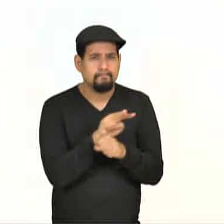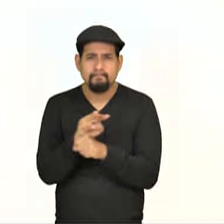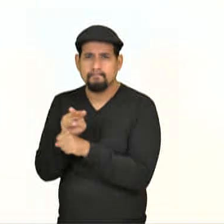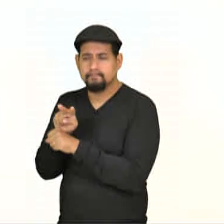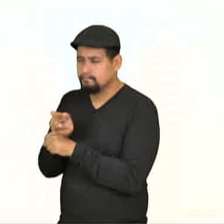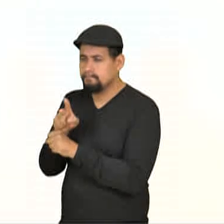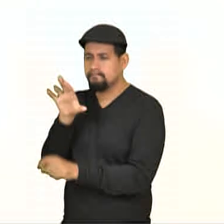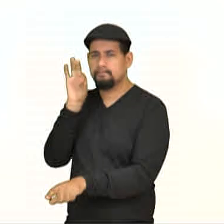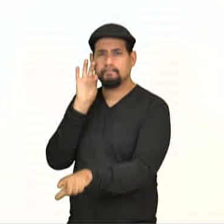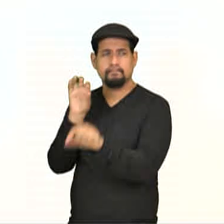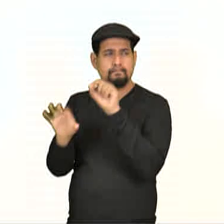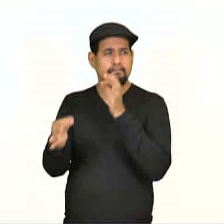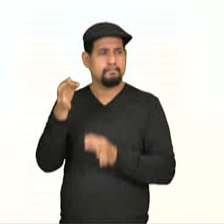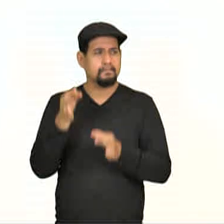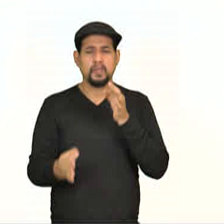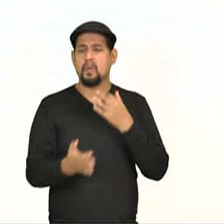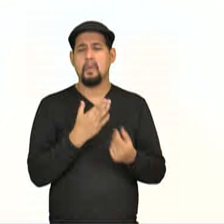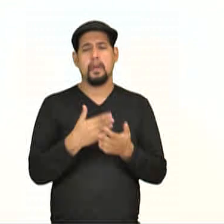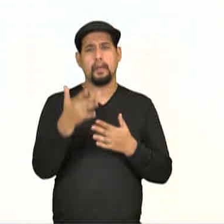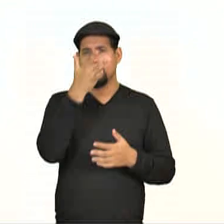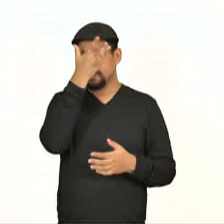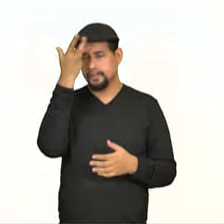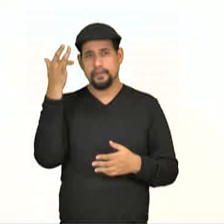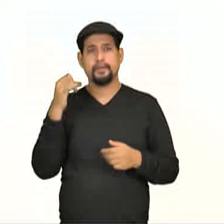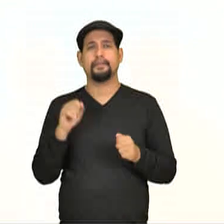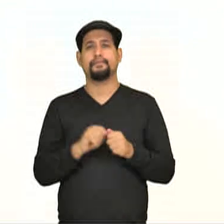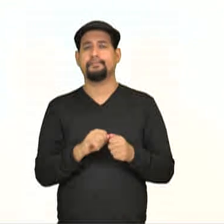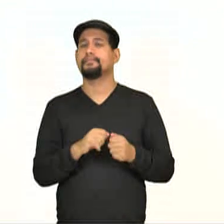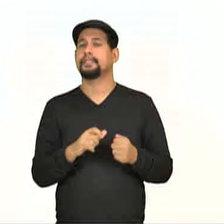julgar e punir qualquer pessoa acusada de heresia,